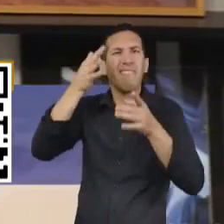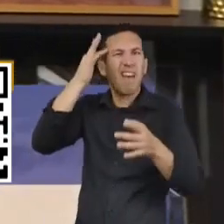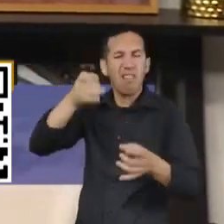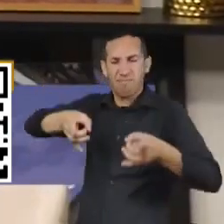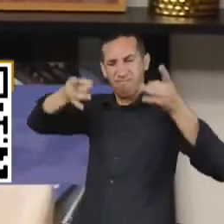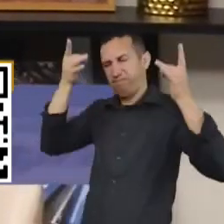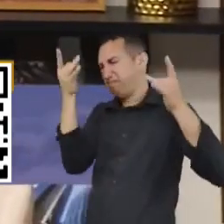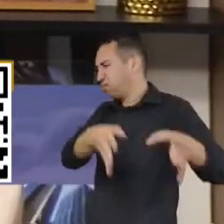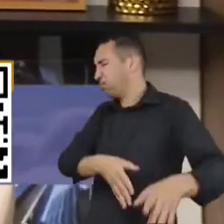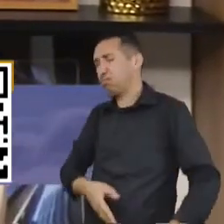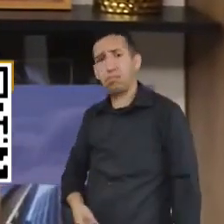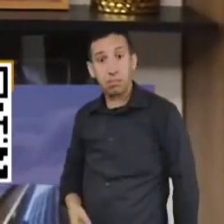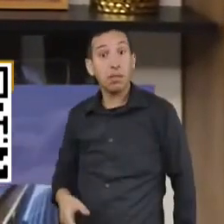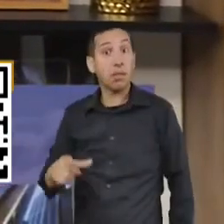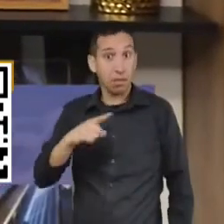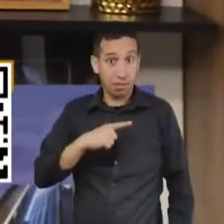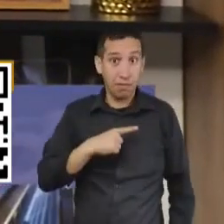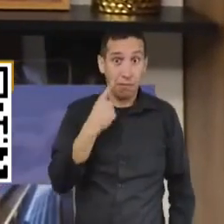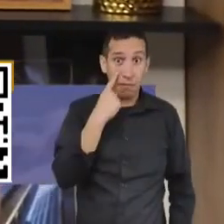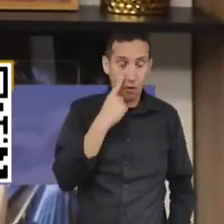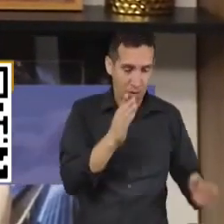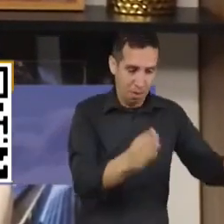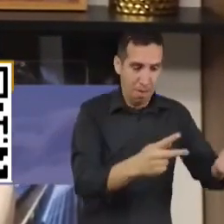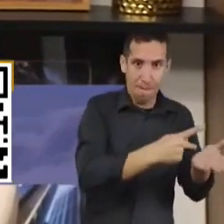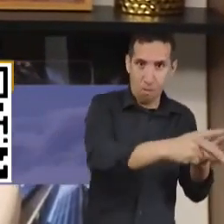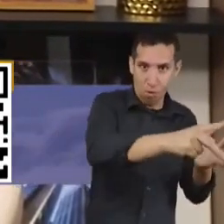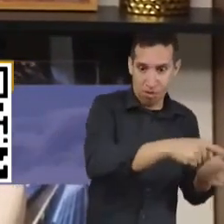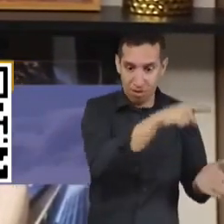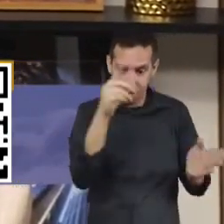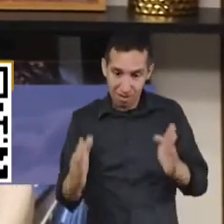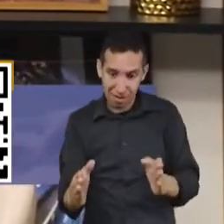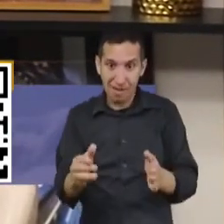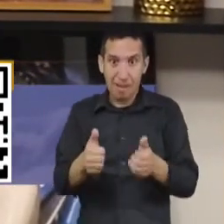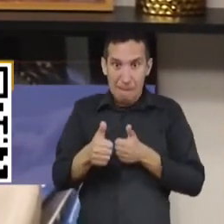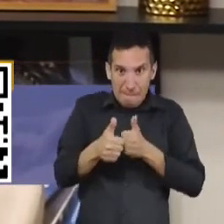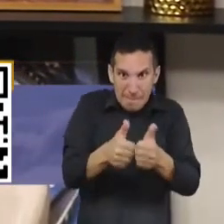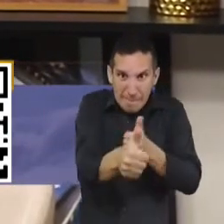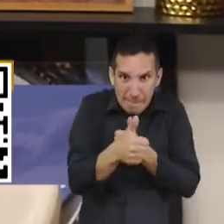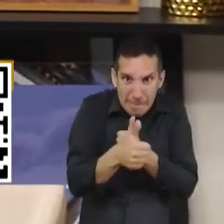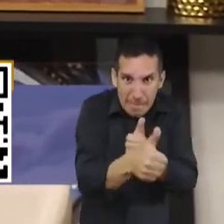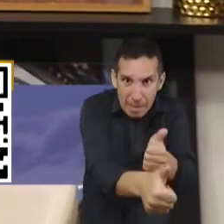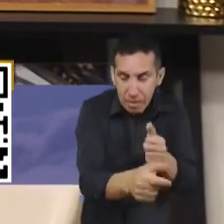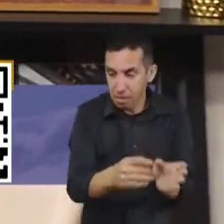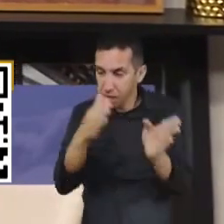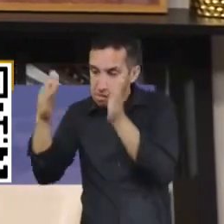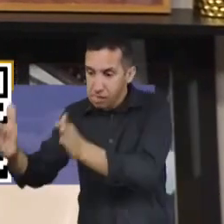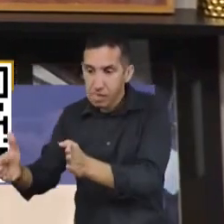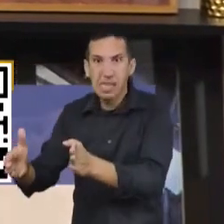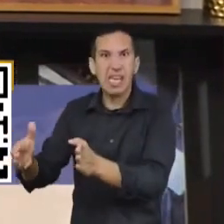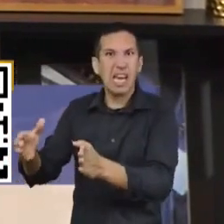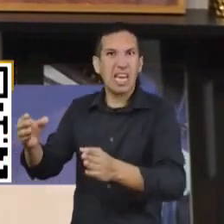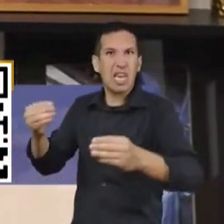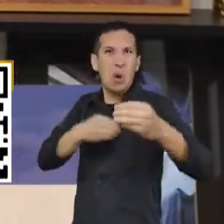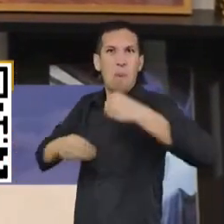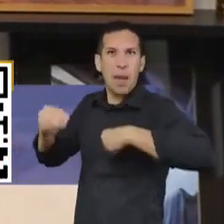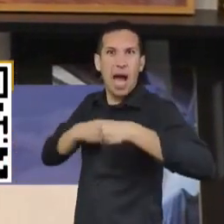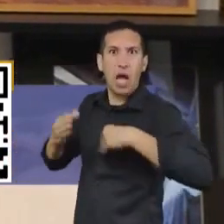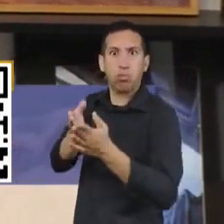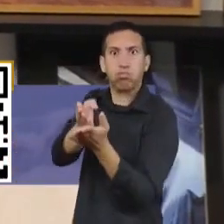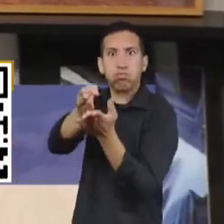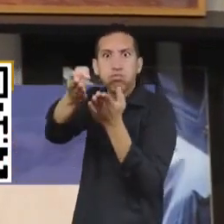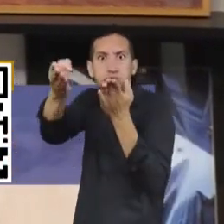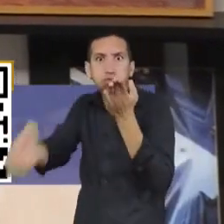cavalo branco mostra uma igreja pura o cavalo vermelho mostra uma perseguição o cavalo preto já mostra uma mancha e uma